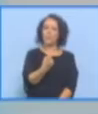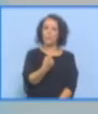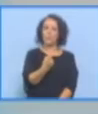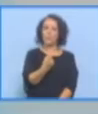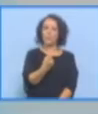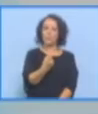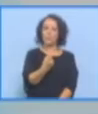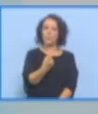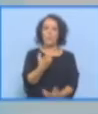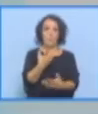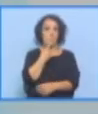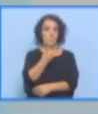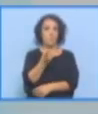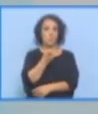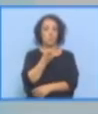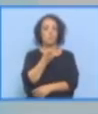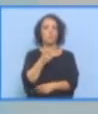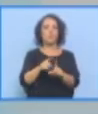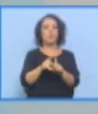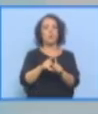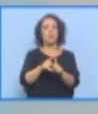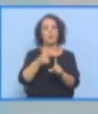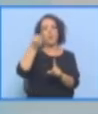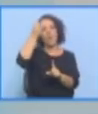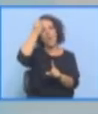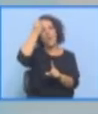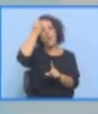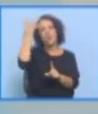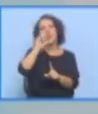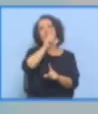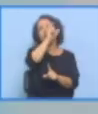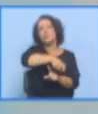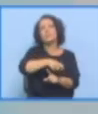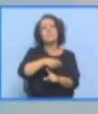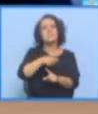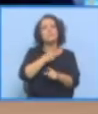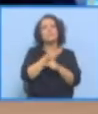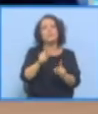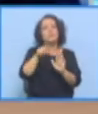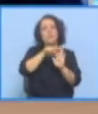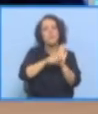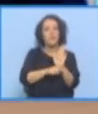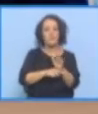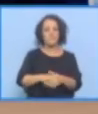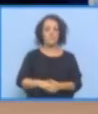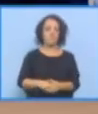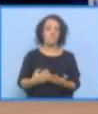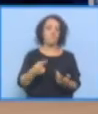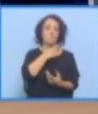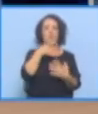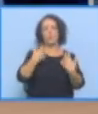interessa não esquecer de Dom António Francisco dos Santos. Para mim é o amor às